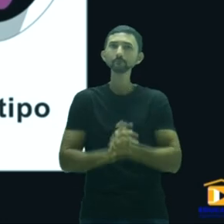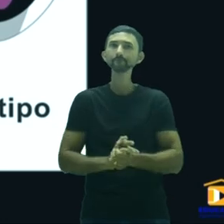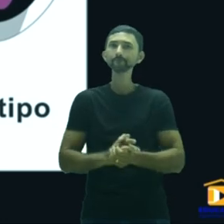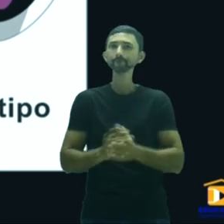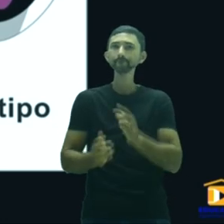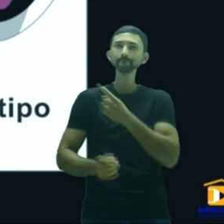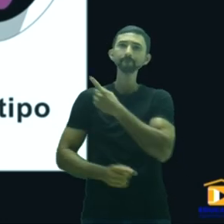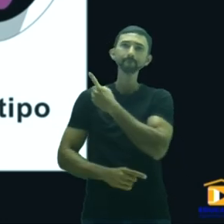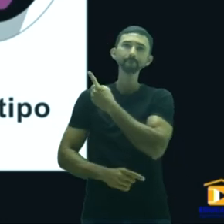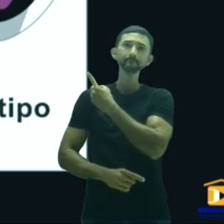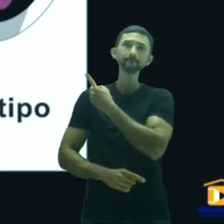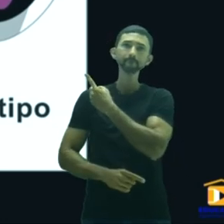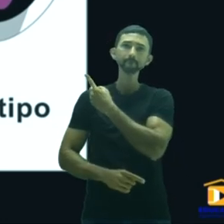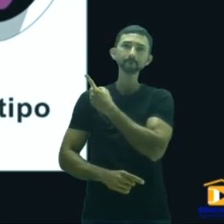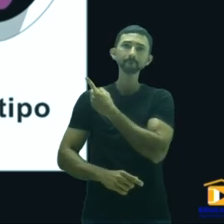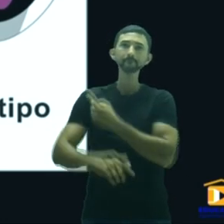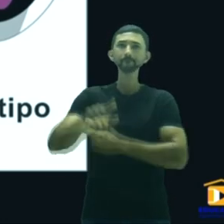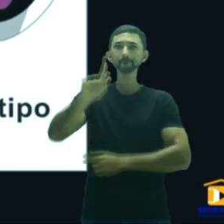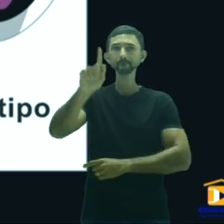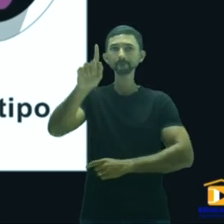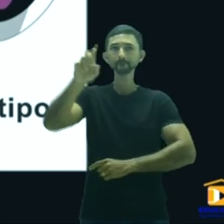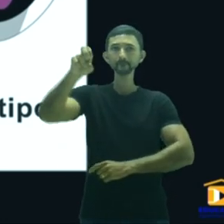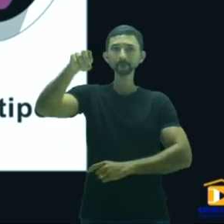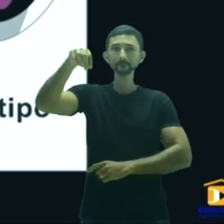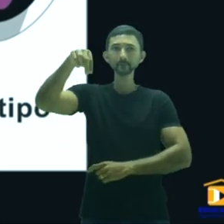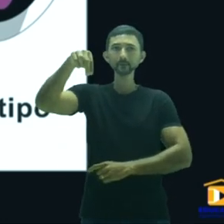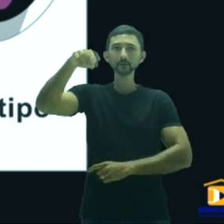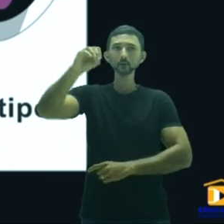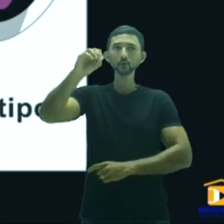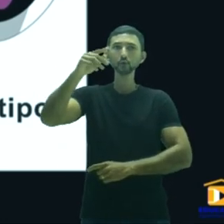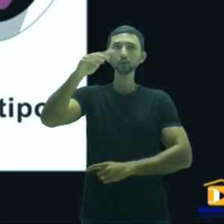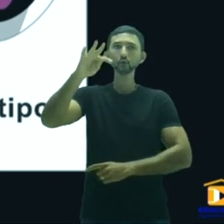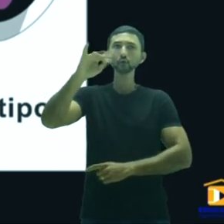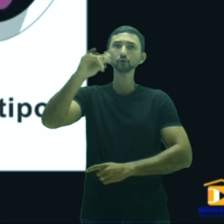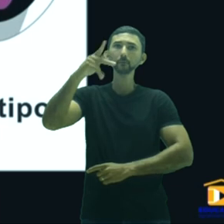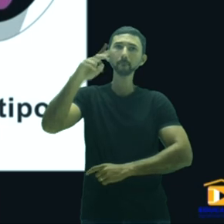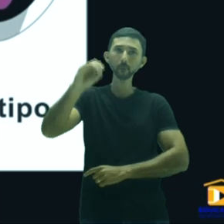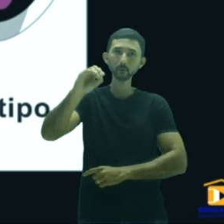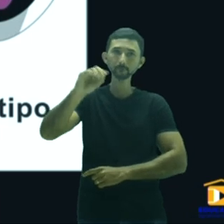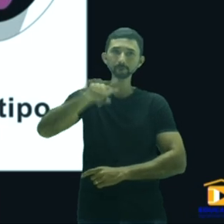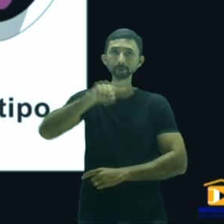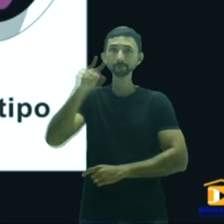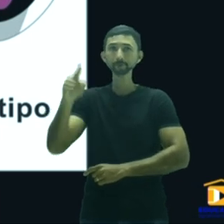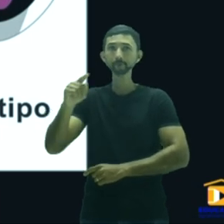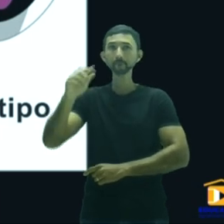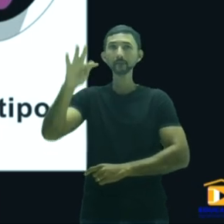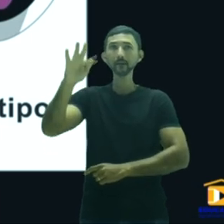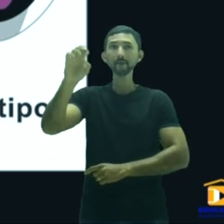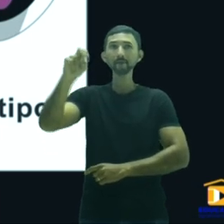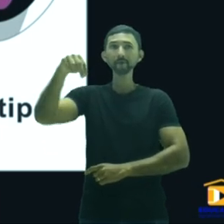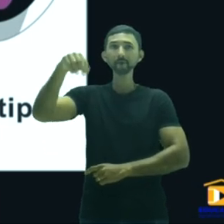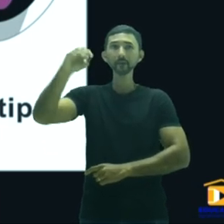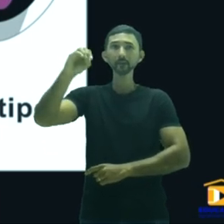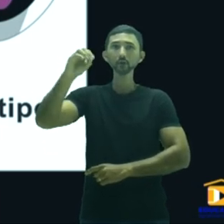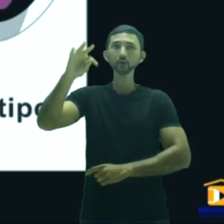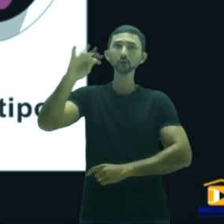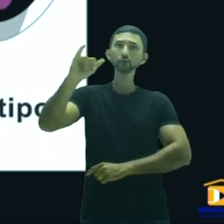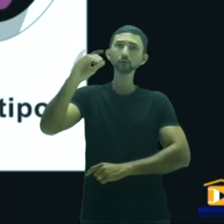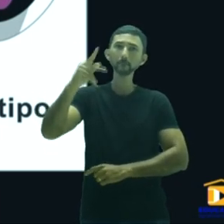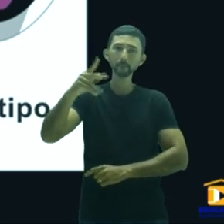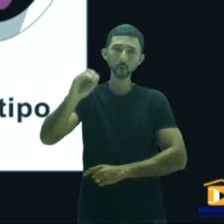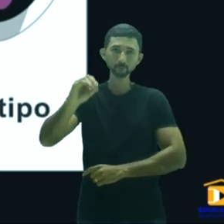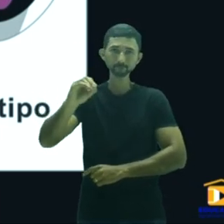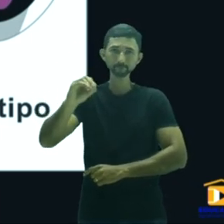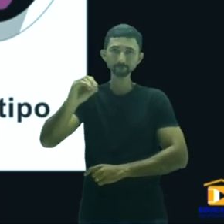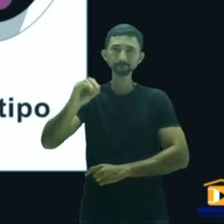genótipo, tá, e o outro conceito é o fenótipo. Pessoal, genótipo, o nome já diz...